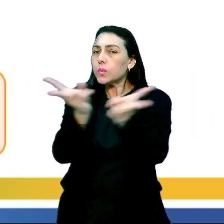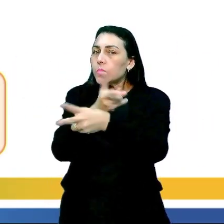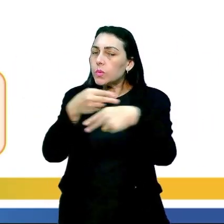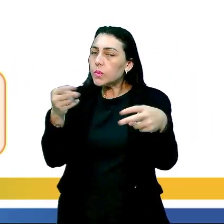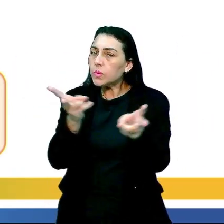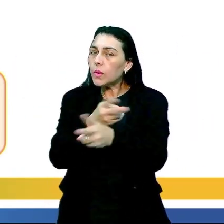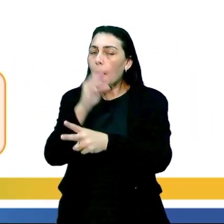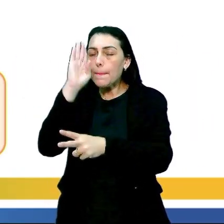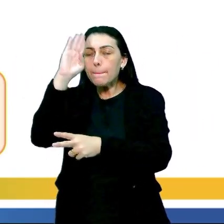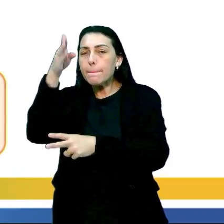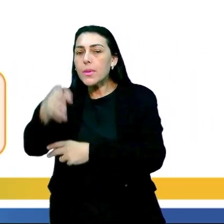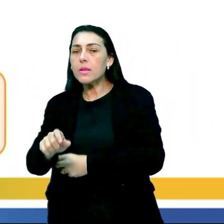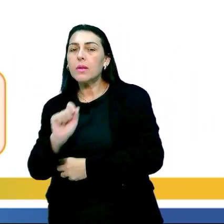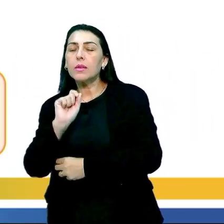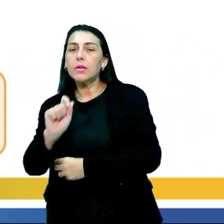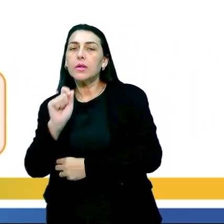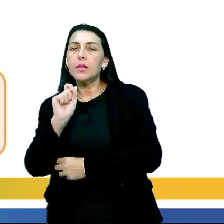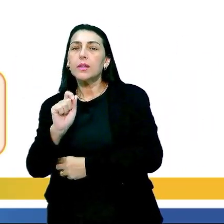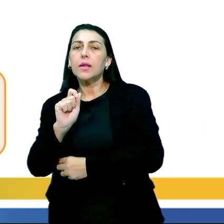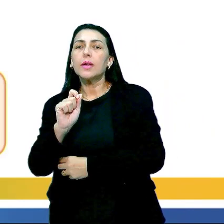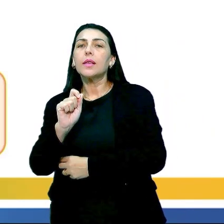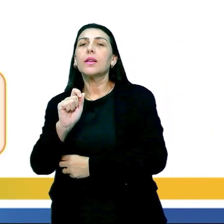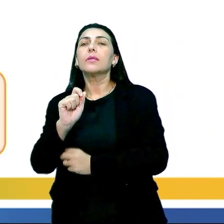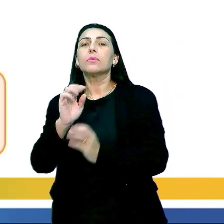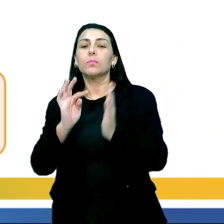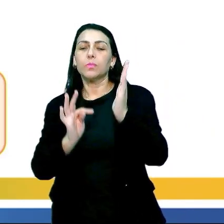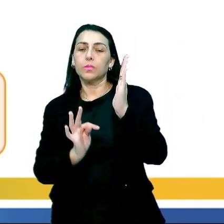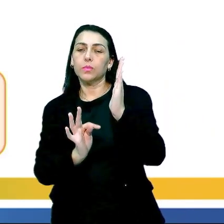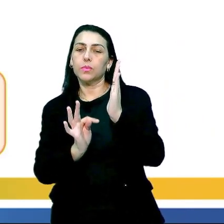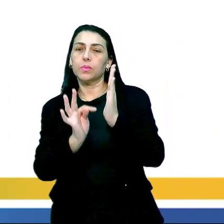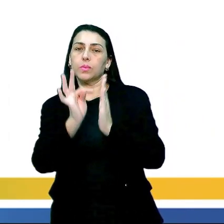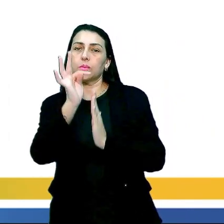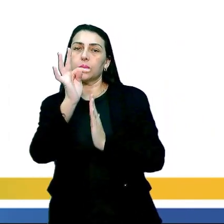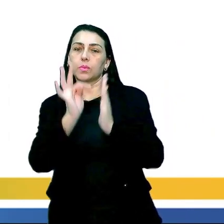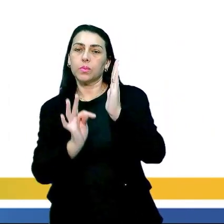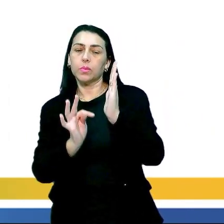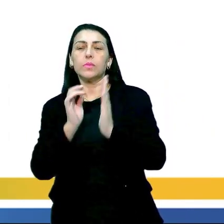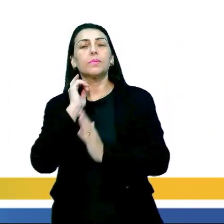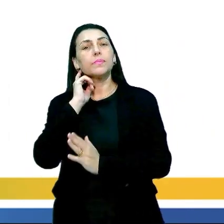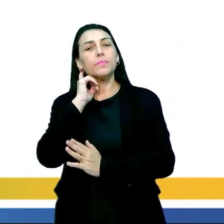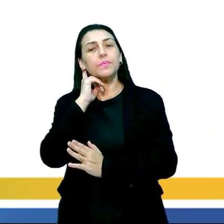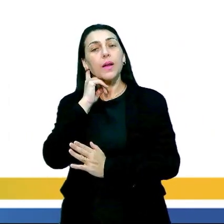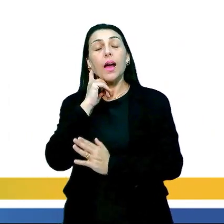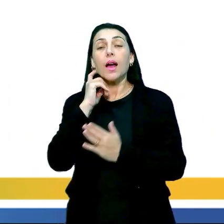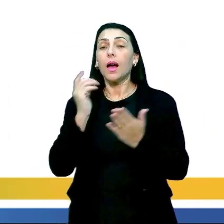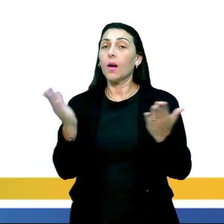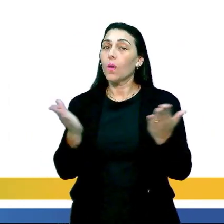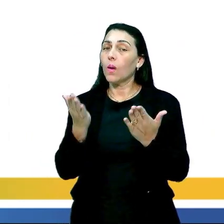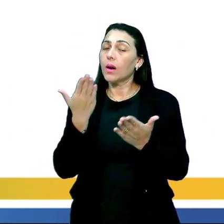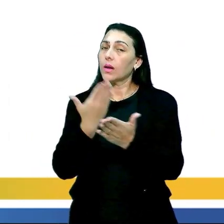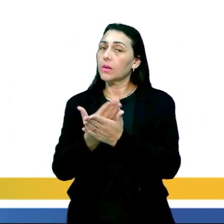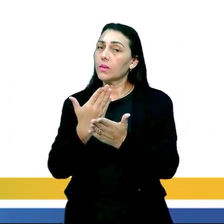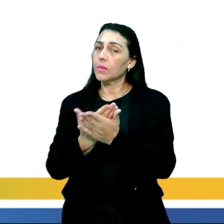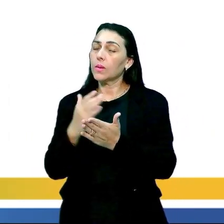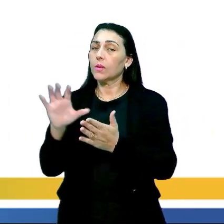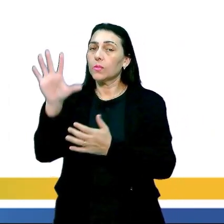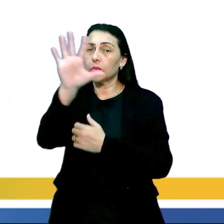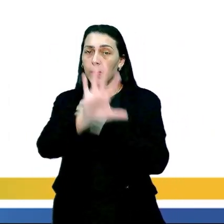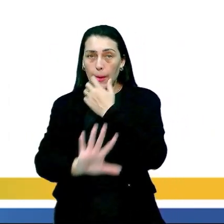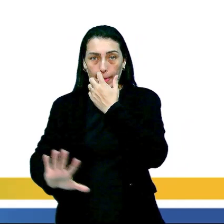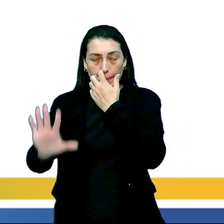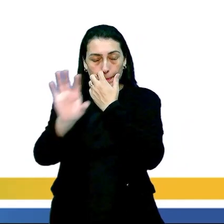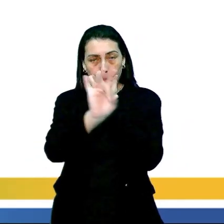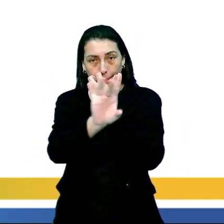ventos e principalmente a pressão atmosférica. Bem, nós vamos agora estudar, de modo